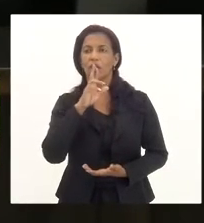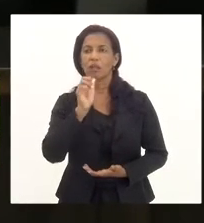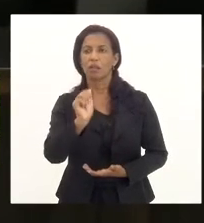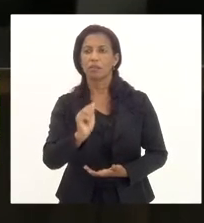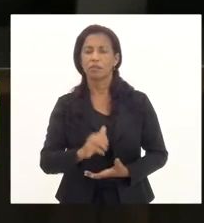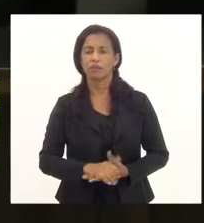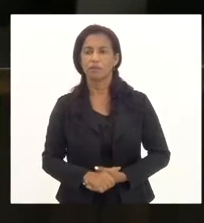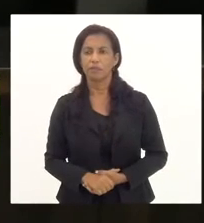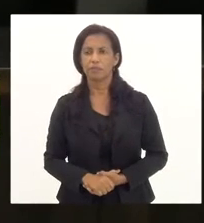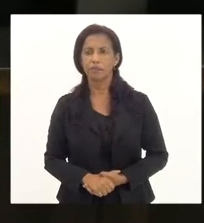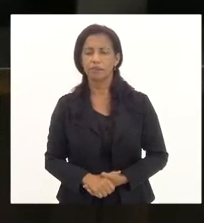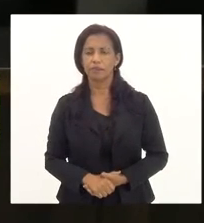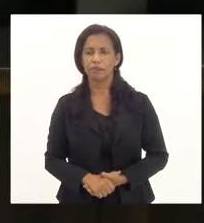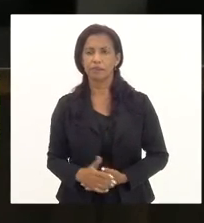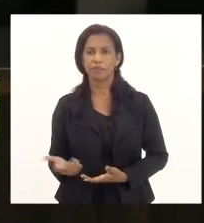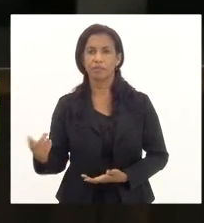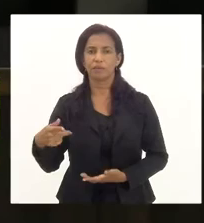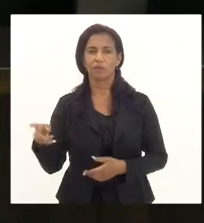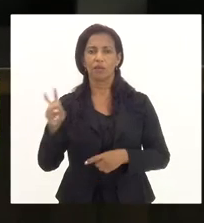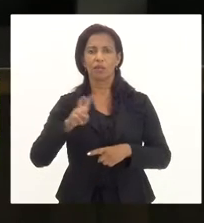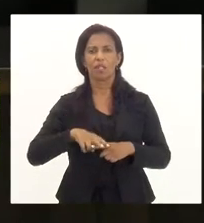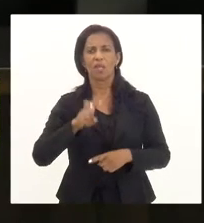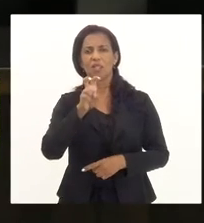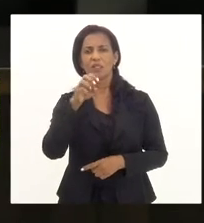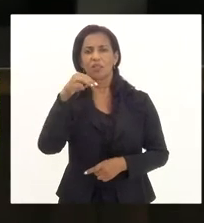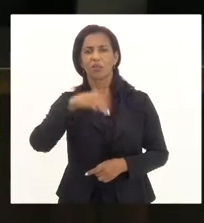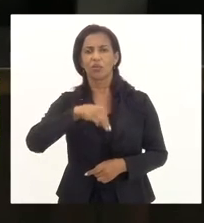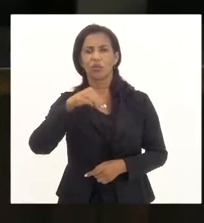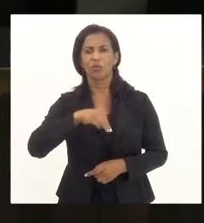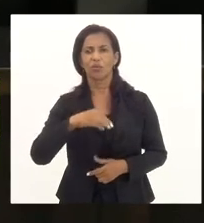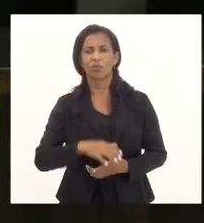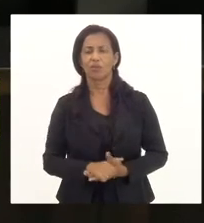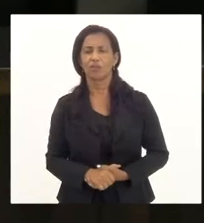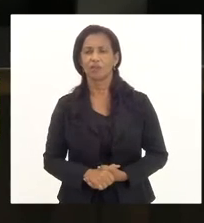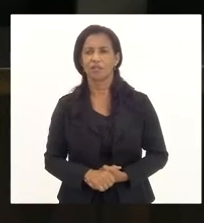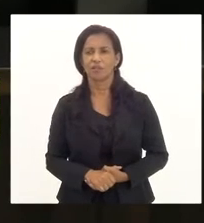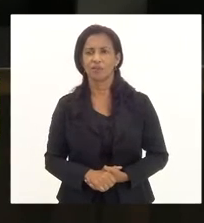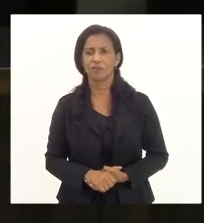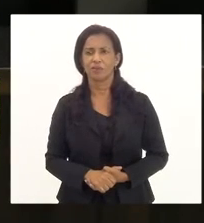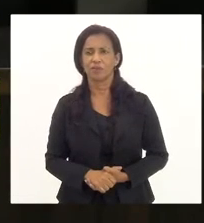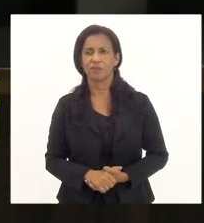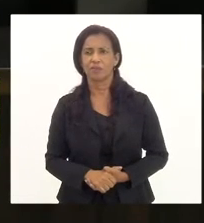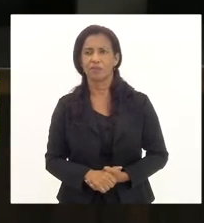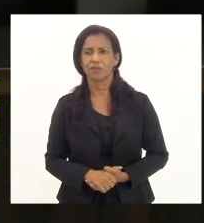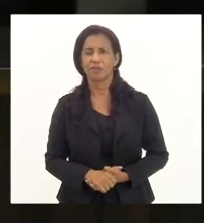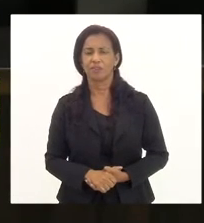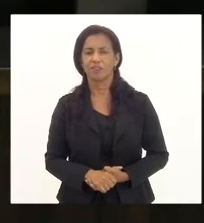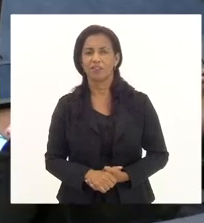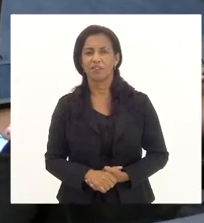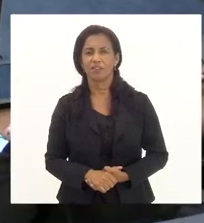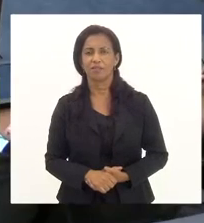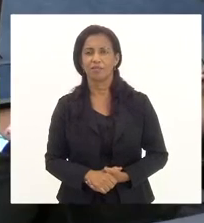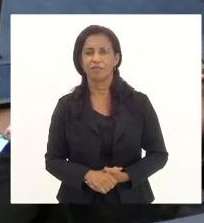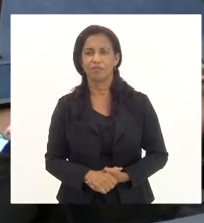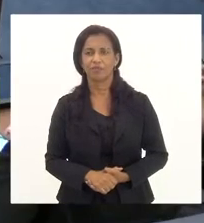Rodrigo Abrir ficar aqui na presidência cinco minutos que eu tenho que ir no laboratório lá vou lá lavatório